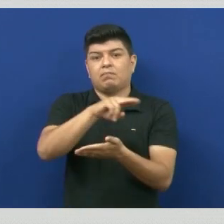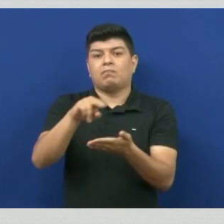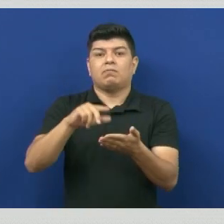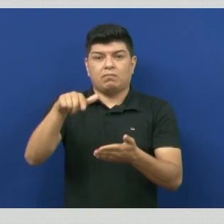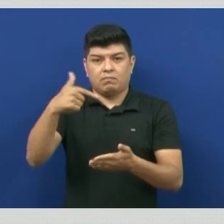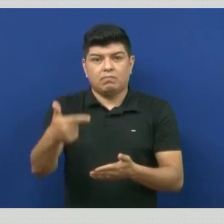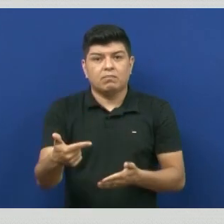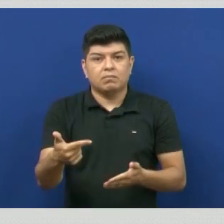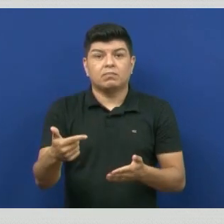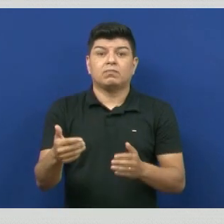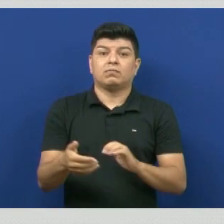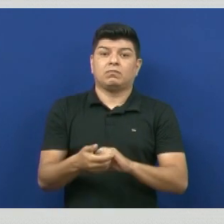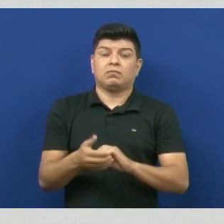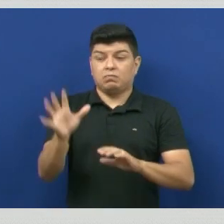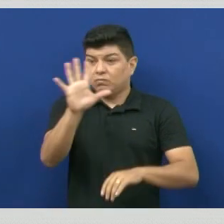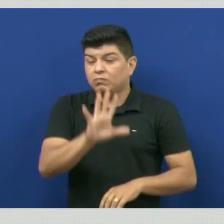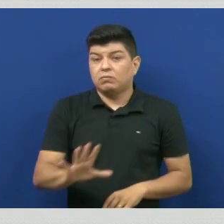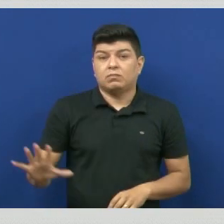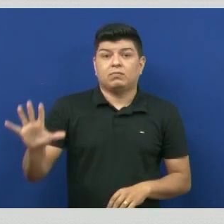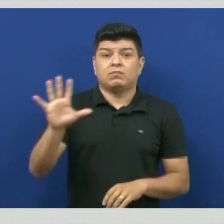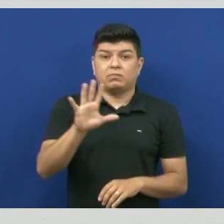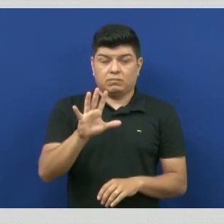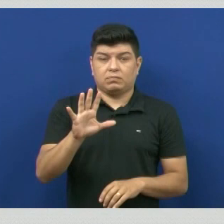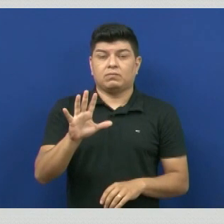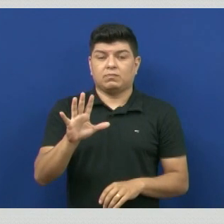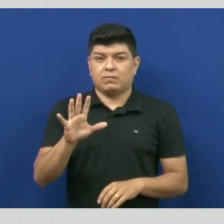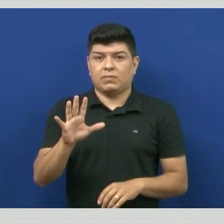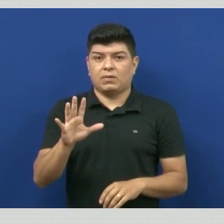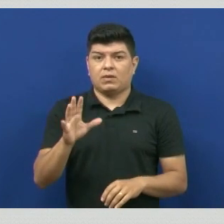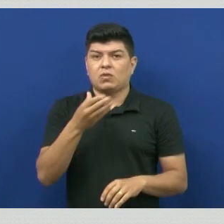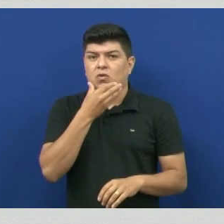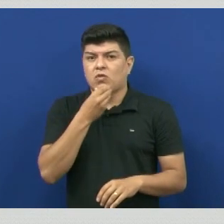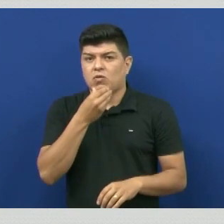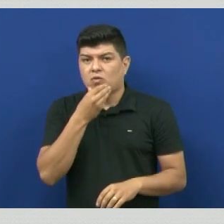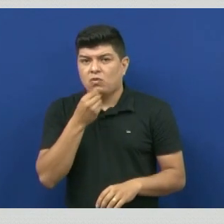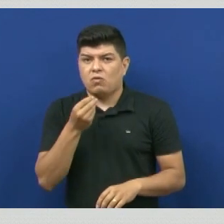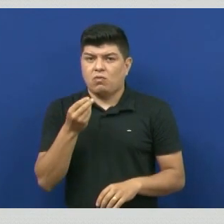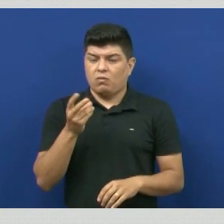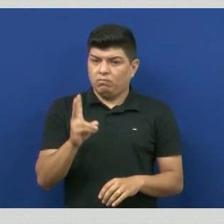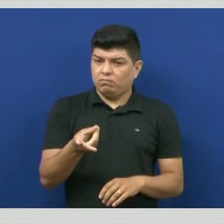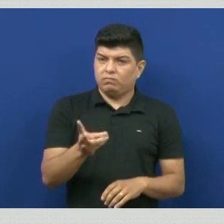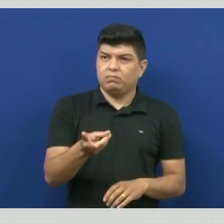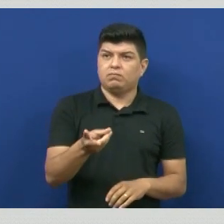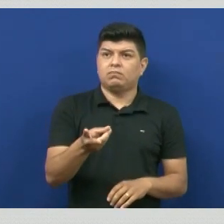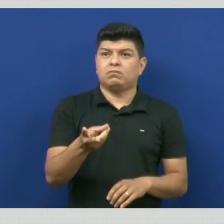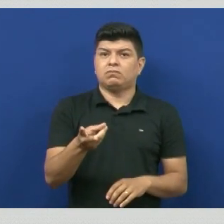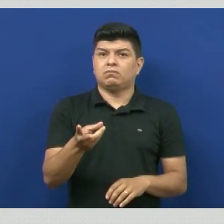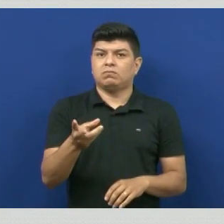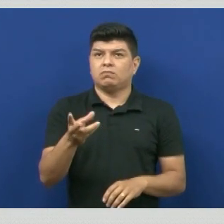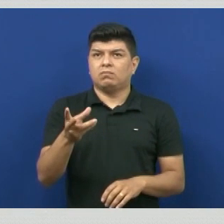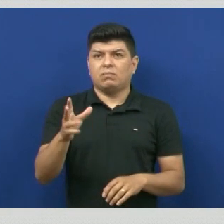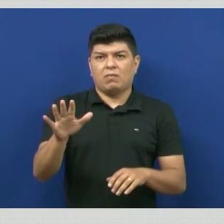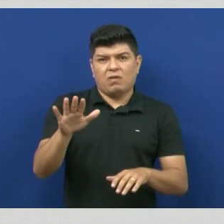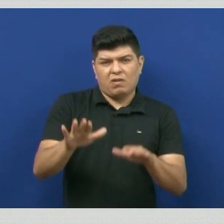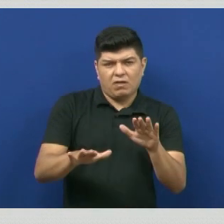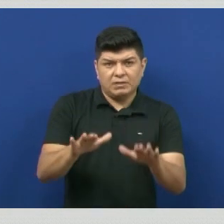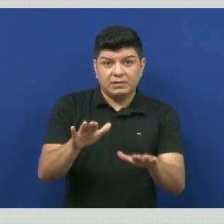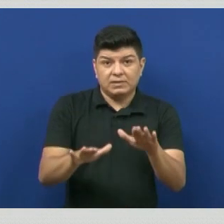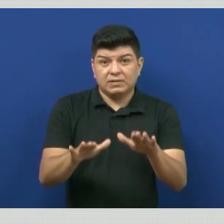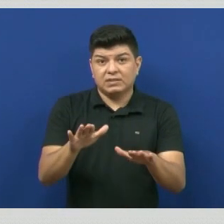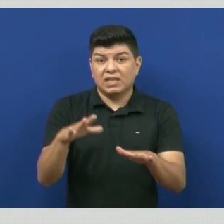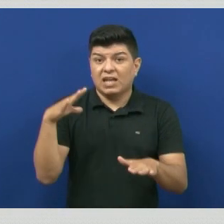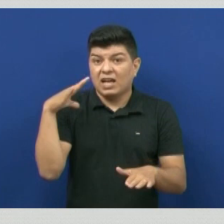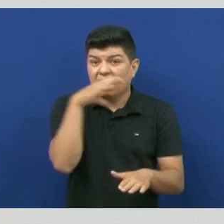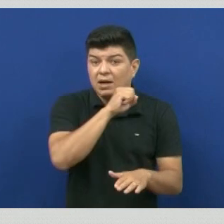sucessivamente, tá? De um modo geral, as ações humanas são, na sua grande maioria, né,